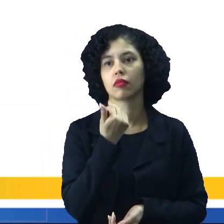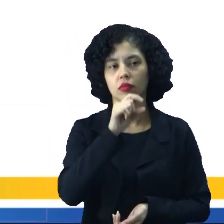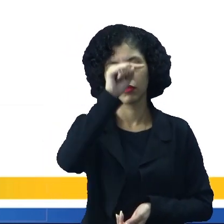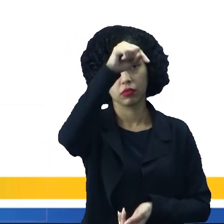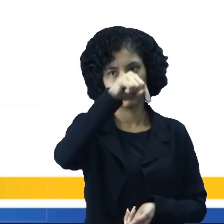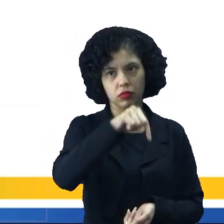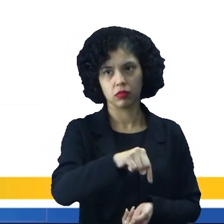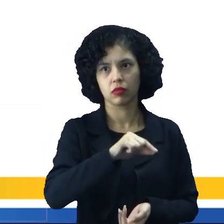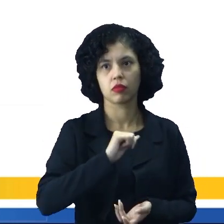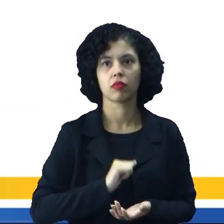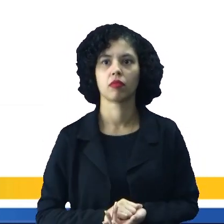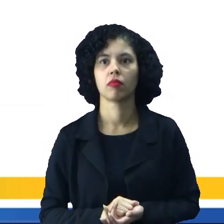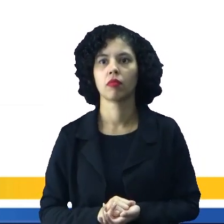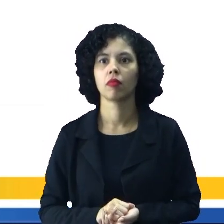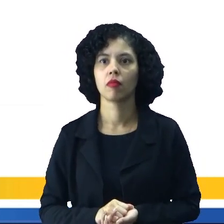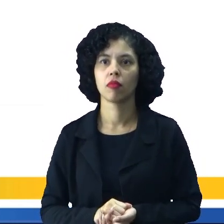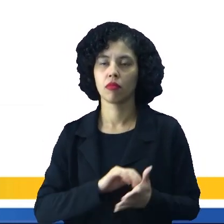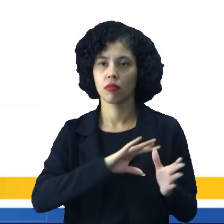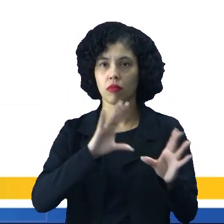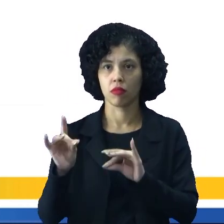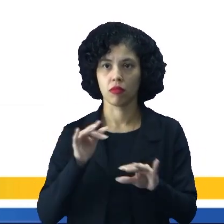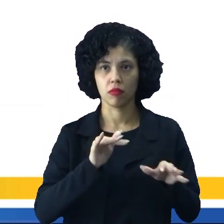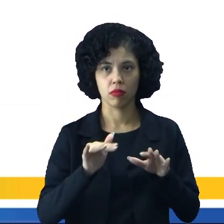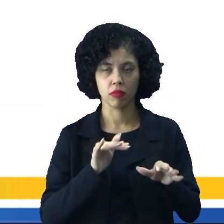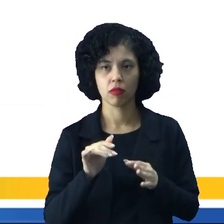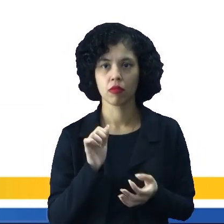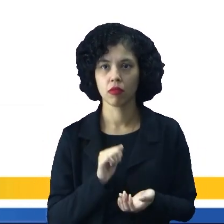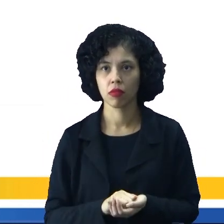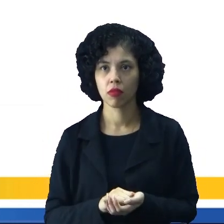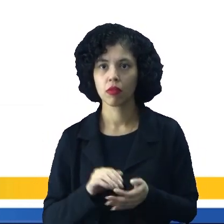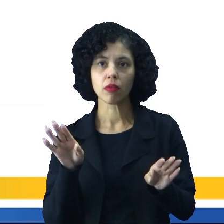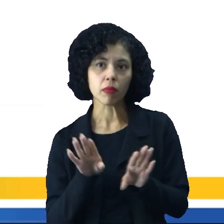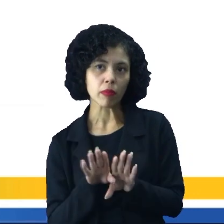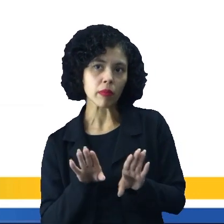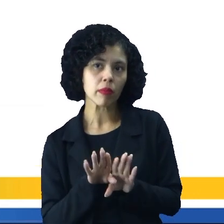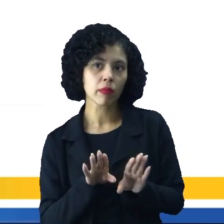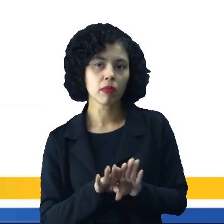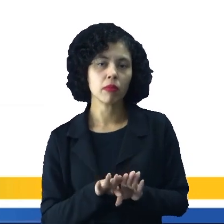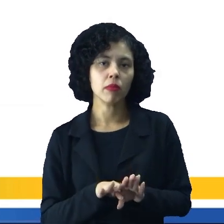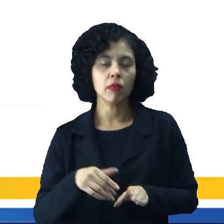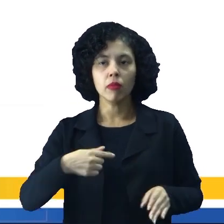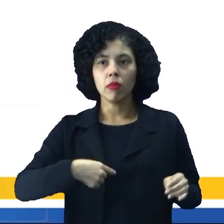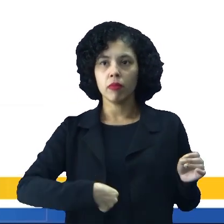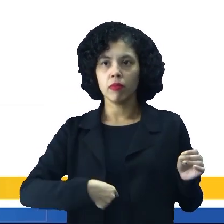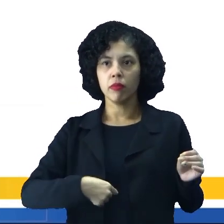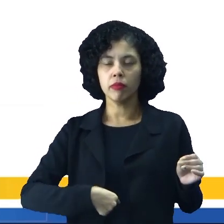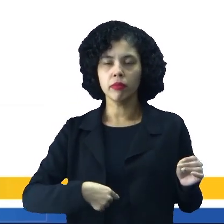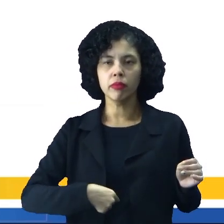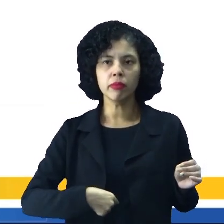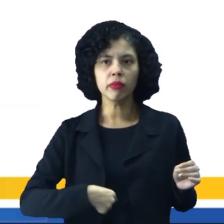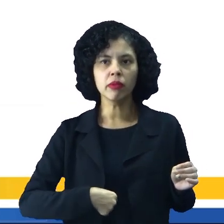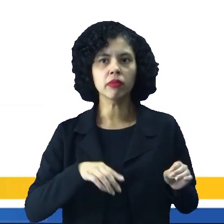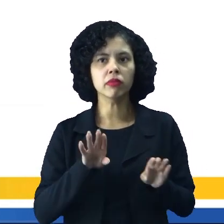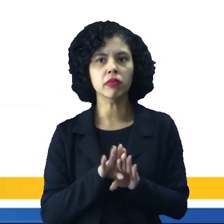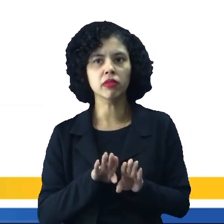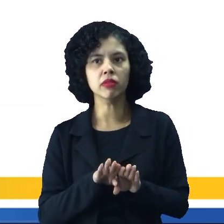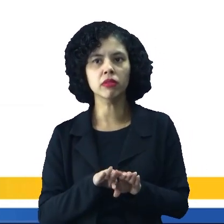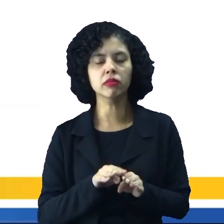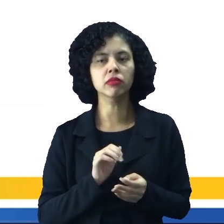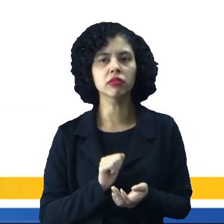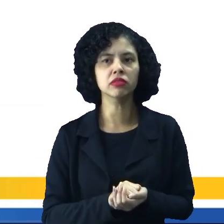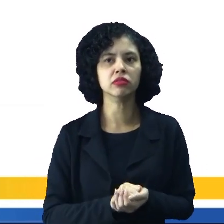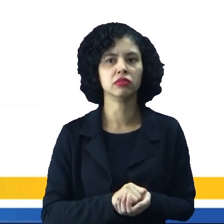descer por esse canal, né, através de movimentos peristálticos. Nós temos aí o estômago. Do estômago, nós temos aí o